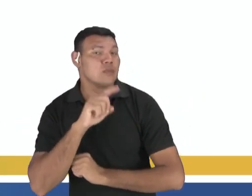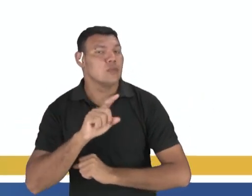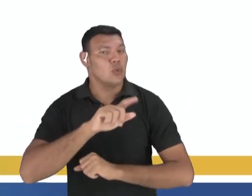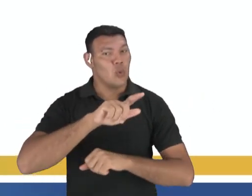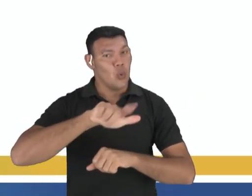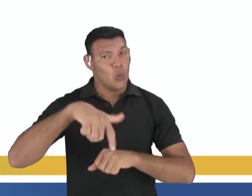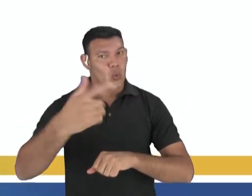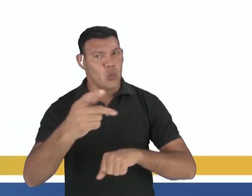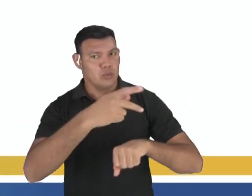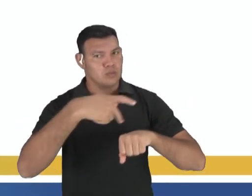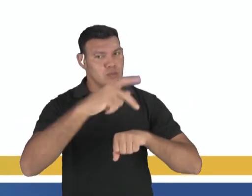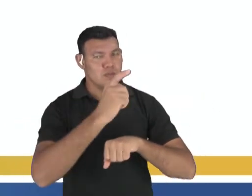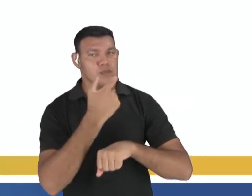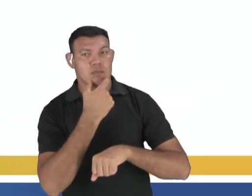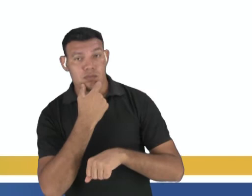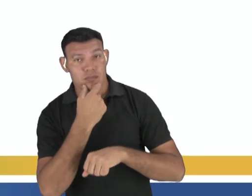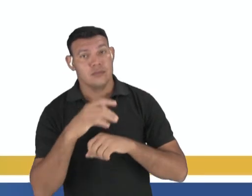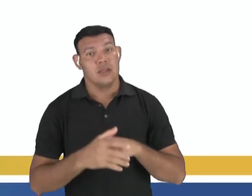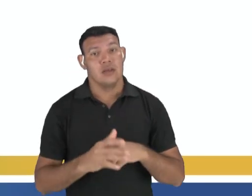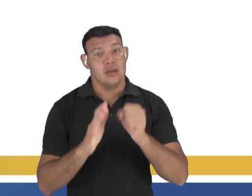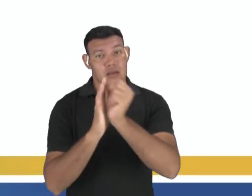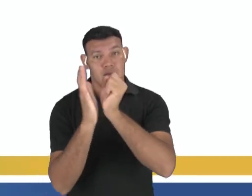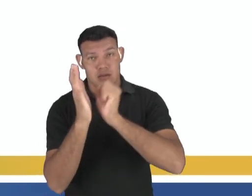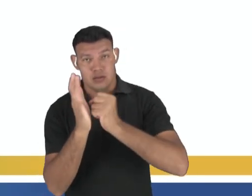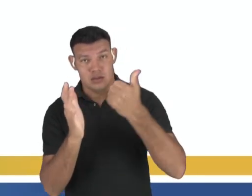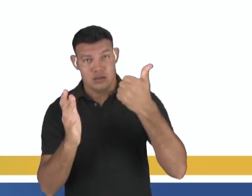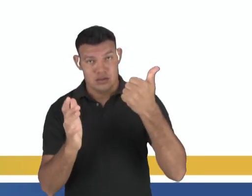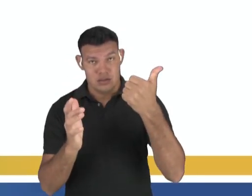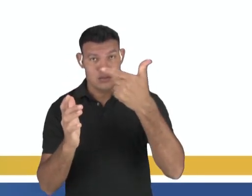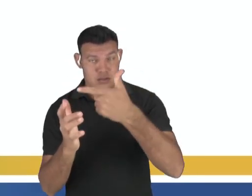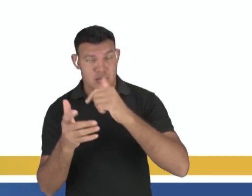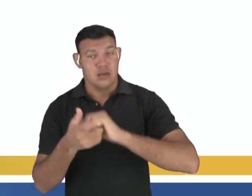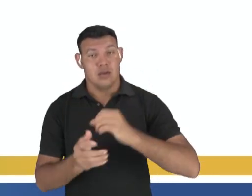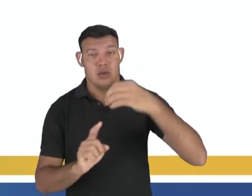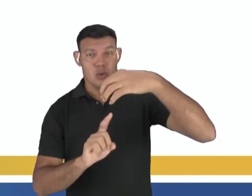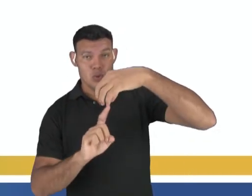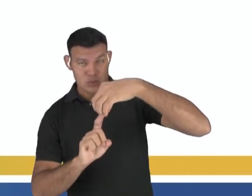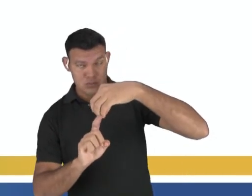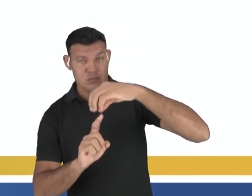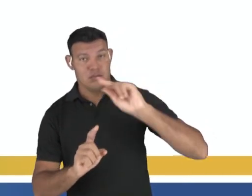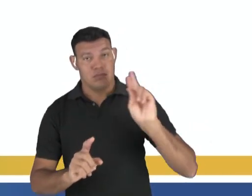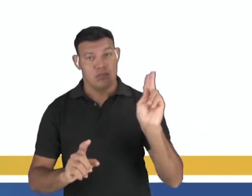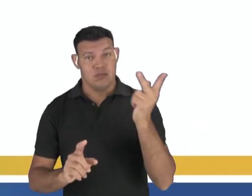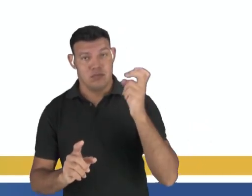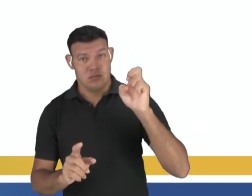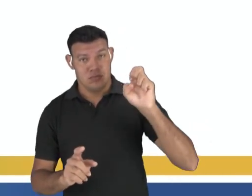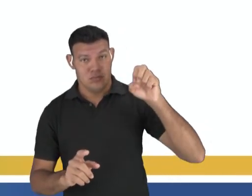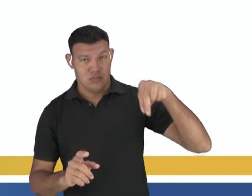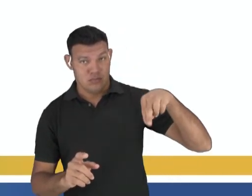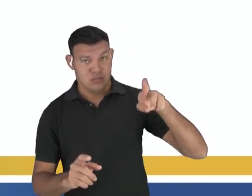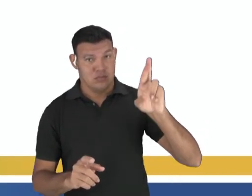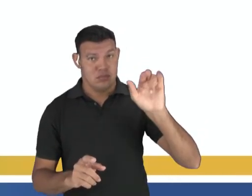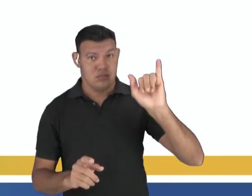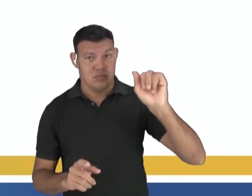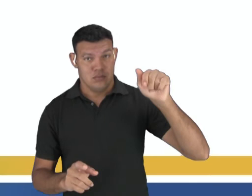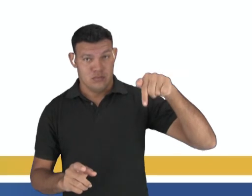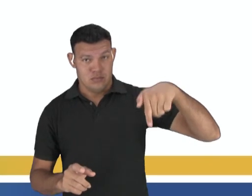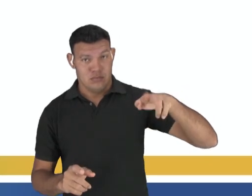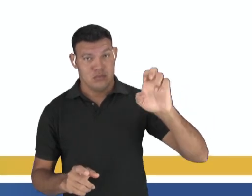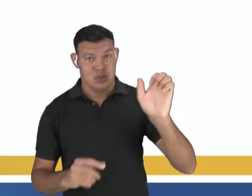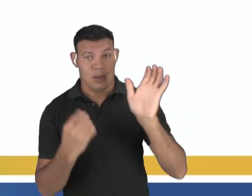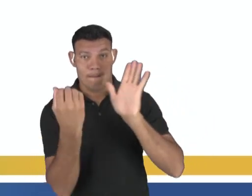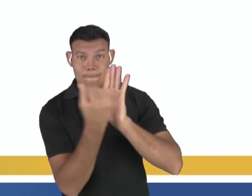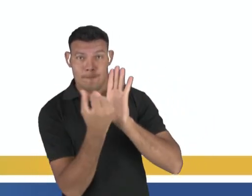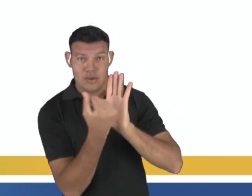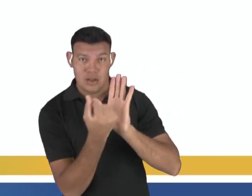Reino Unido. No século XII, o rei Henrique I da Inglaterra fixou a jarda como a distância entre o